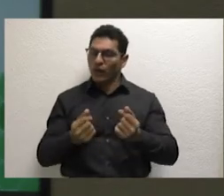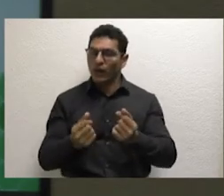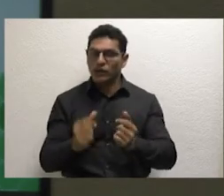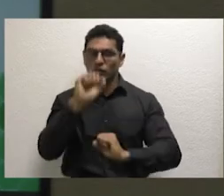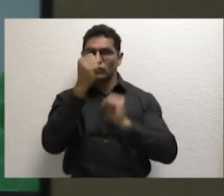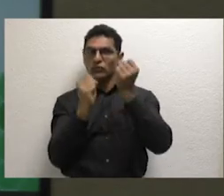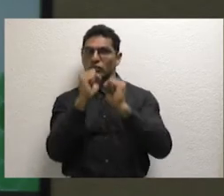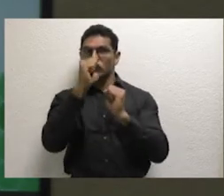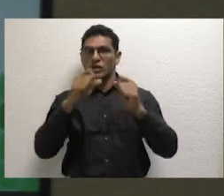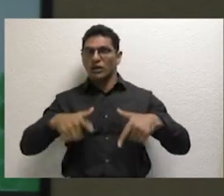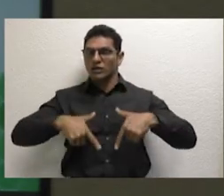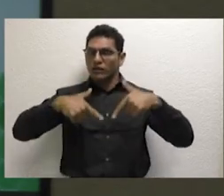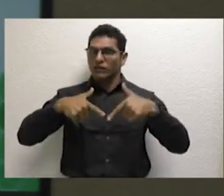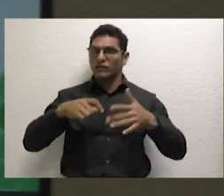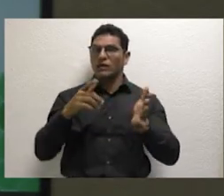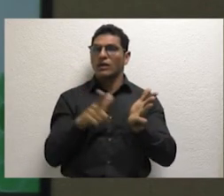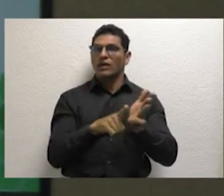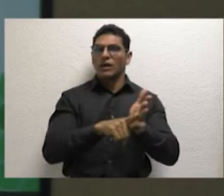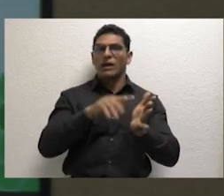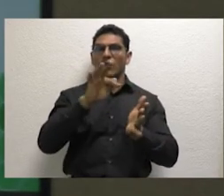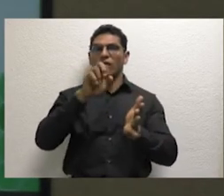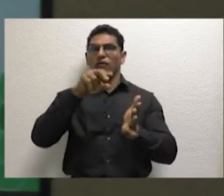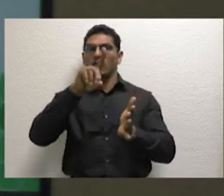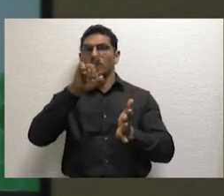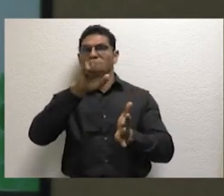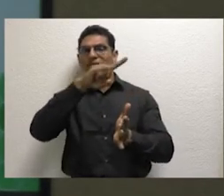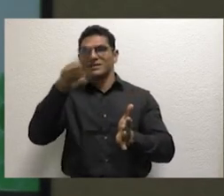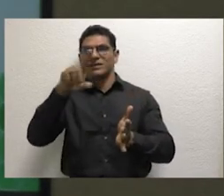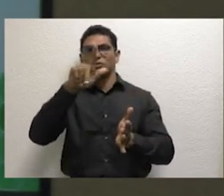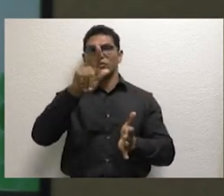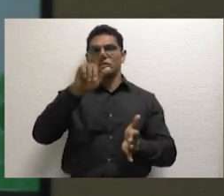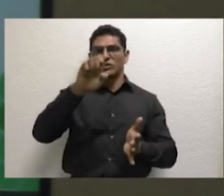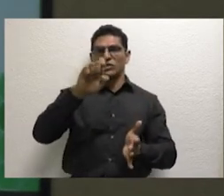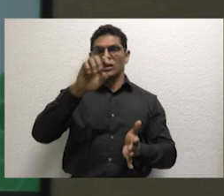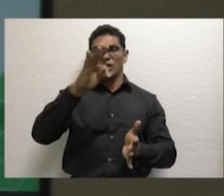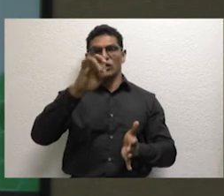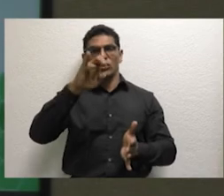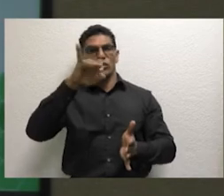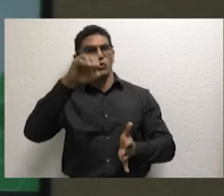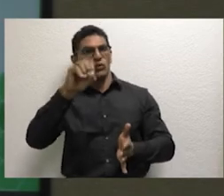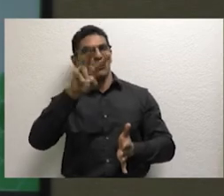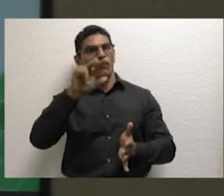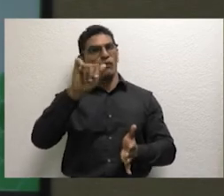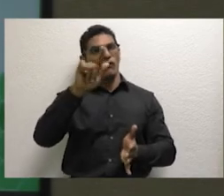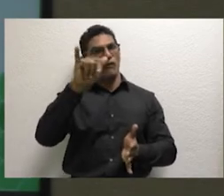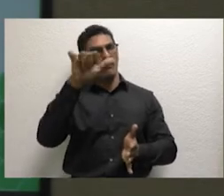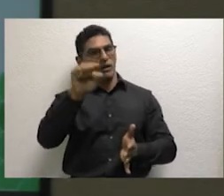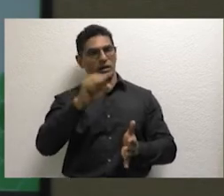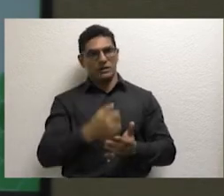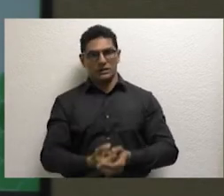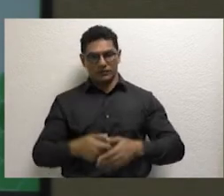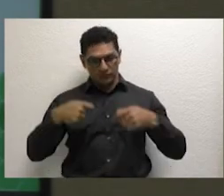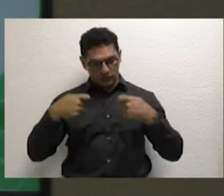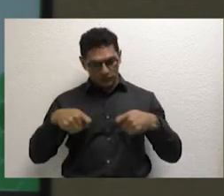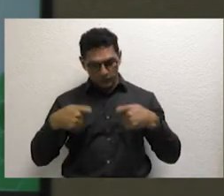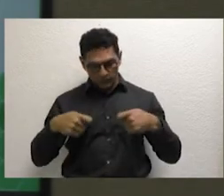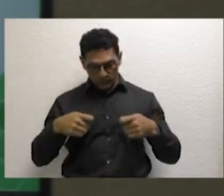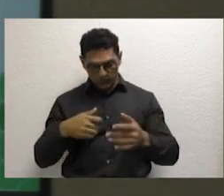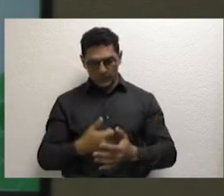é a Fundação Getúlio Vargas e é isso que nós precisamos e